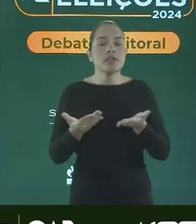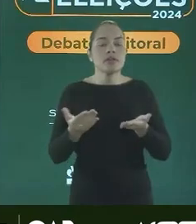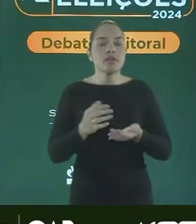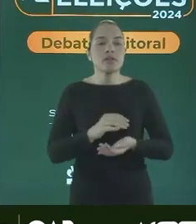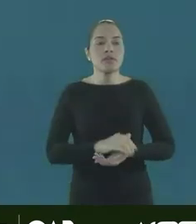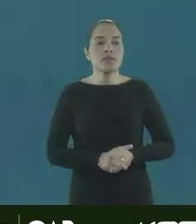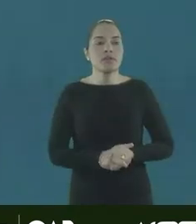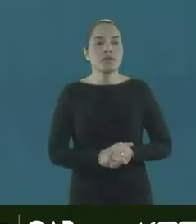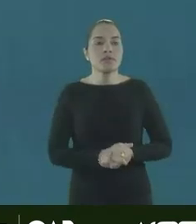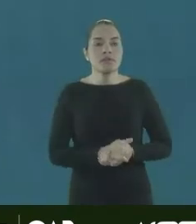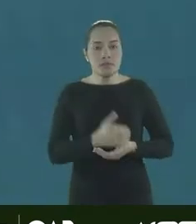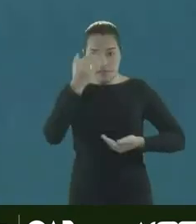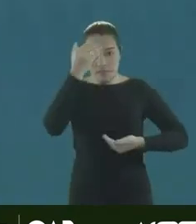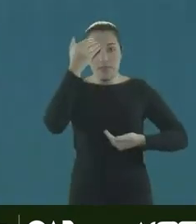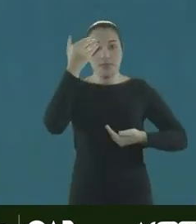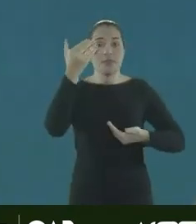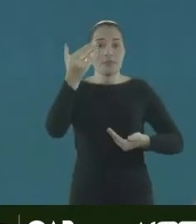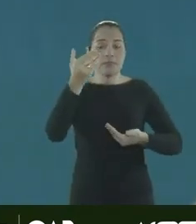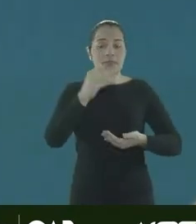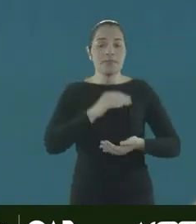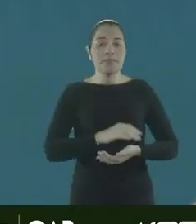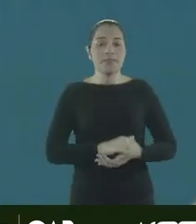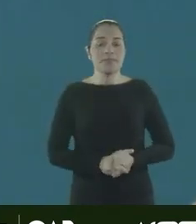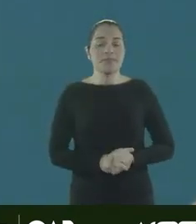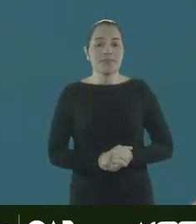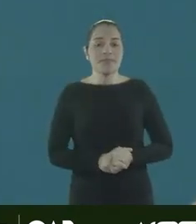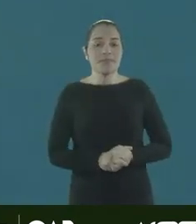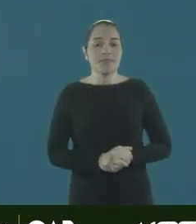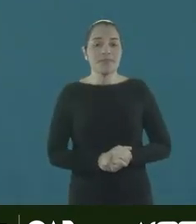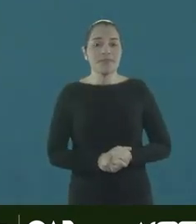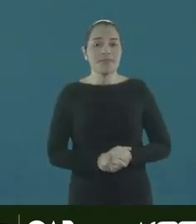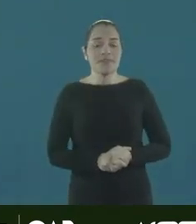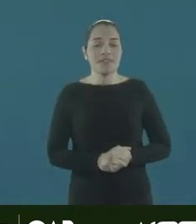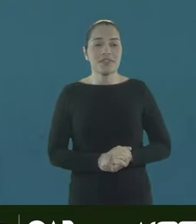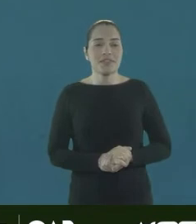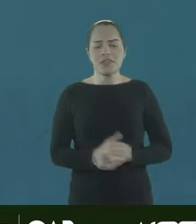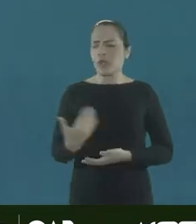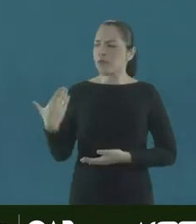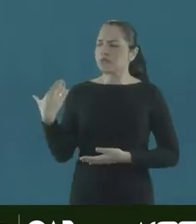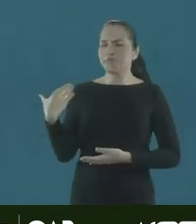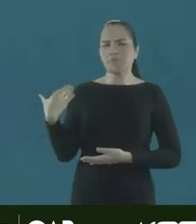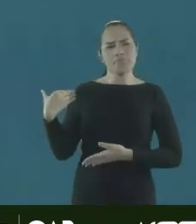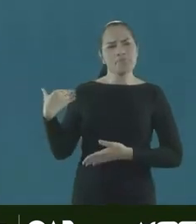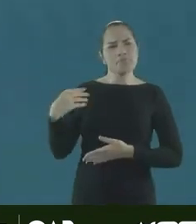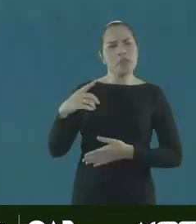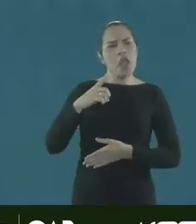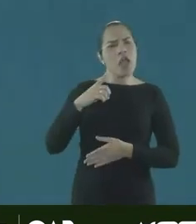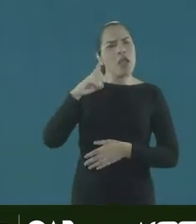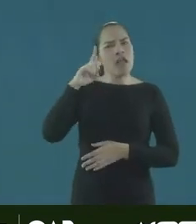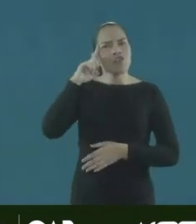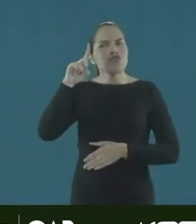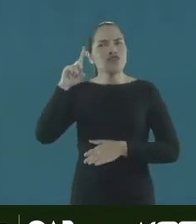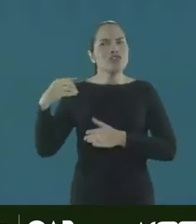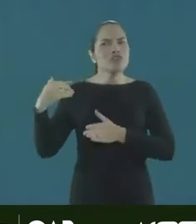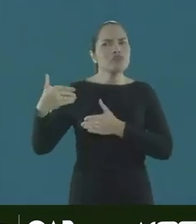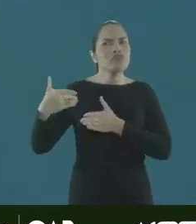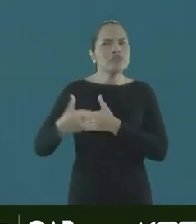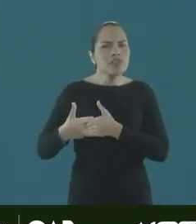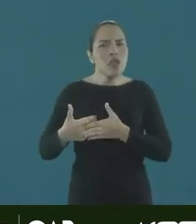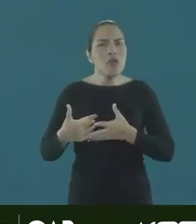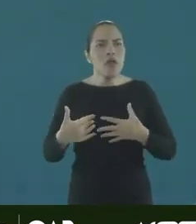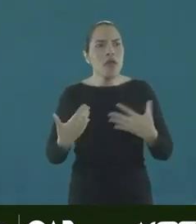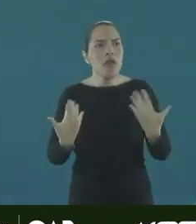de agora obrigada eu nos últimos dias fiquei muito impressionada da pior forma